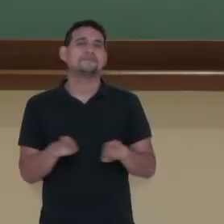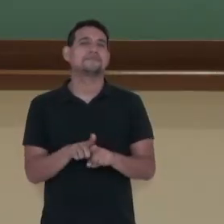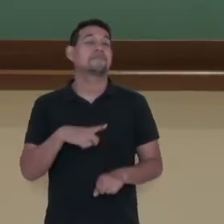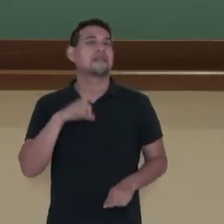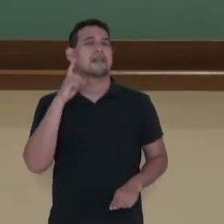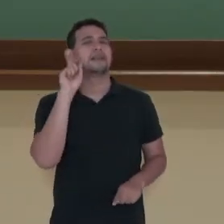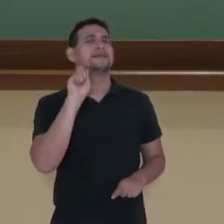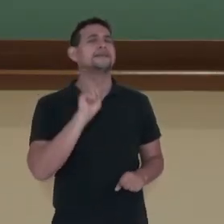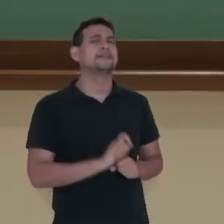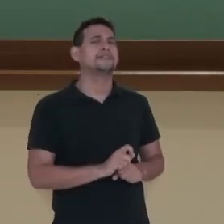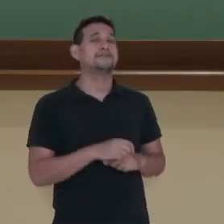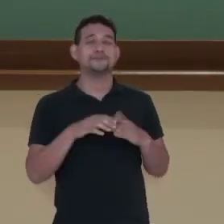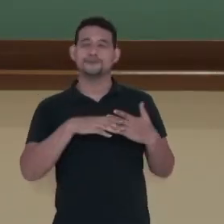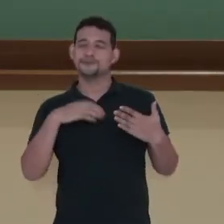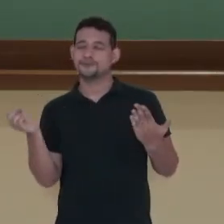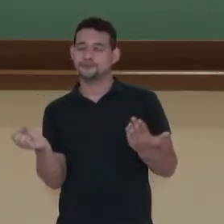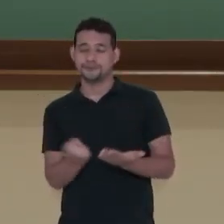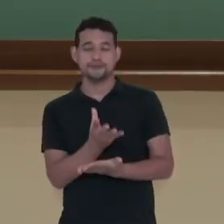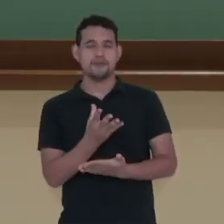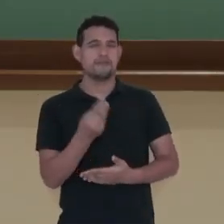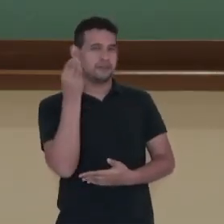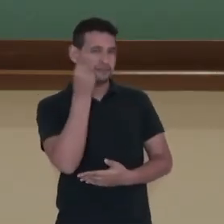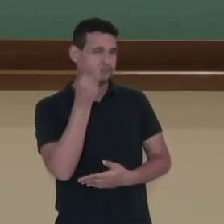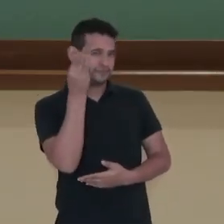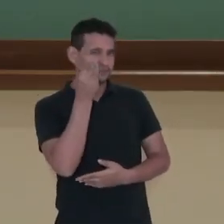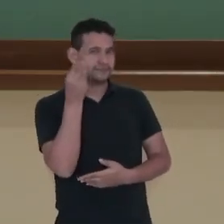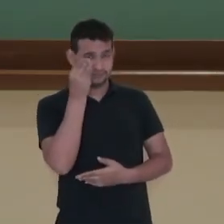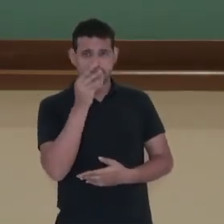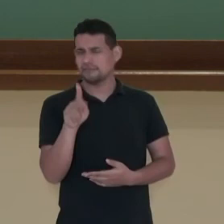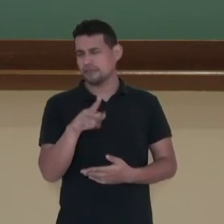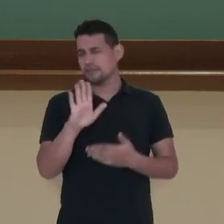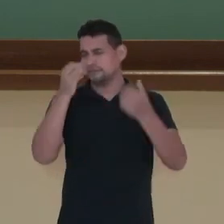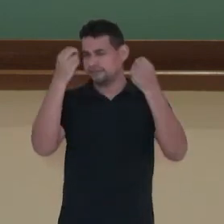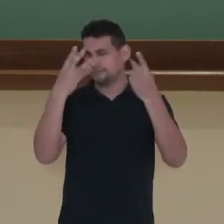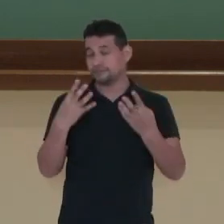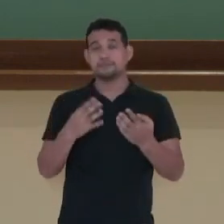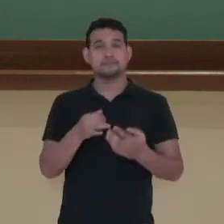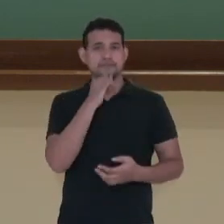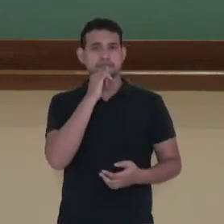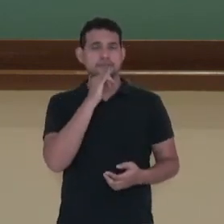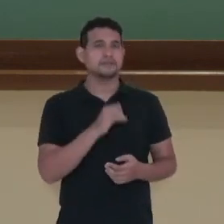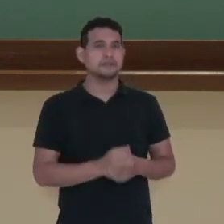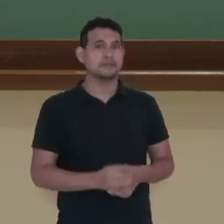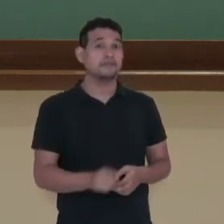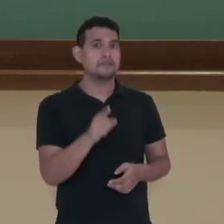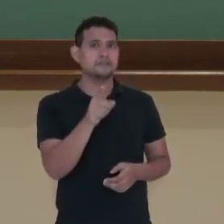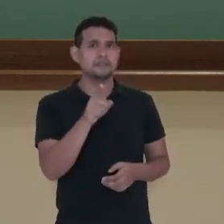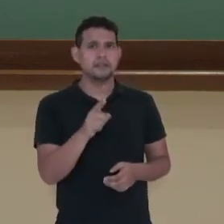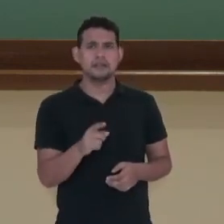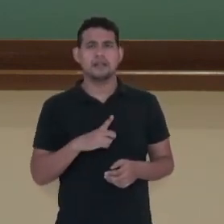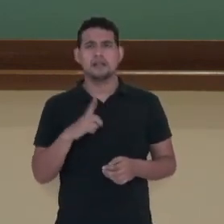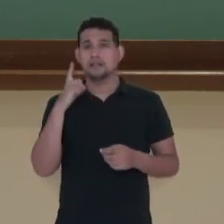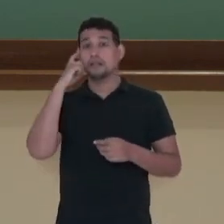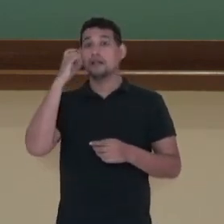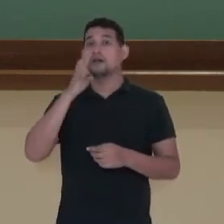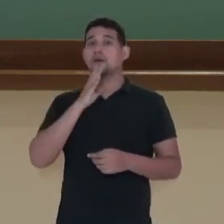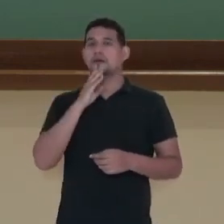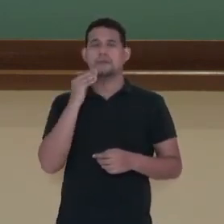Possibilita novas experiências, aquilo que a professora falou, é você se possibilitar